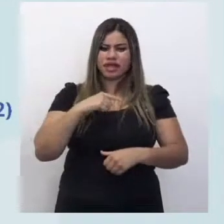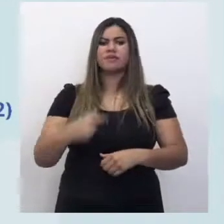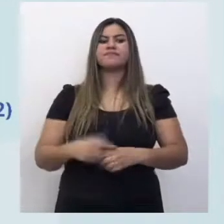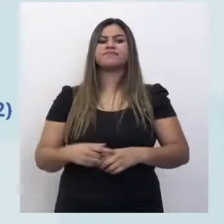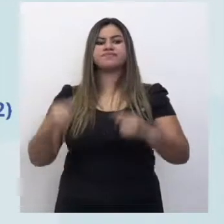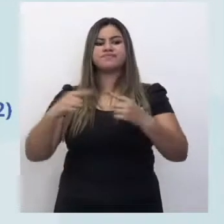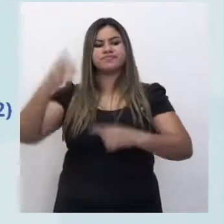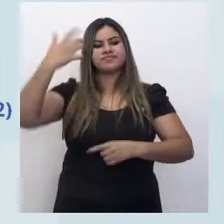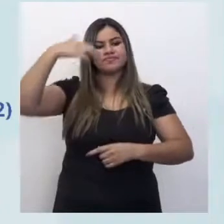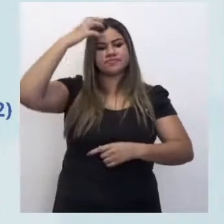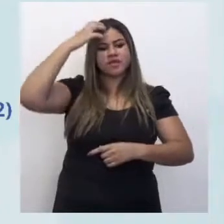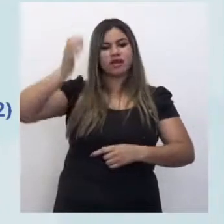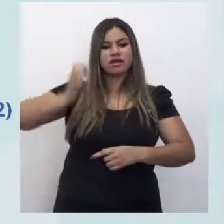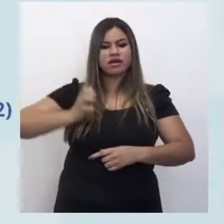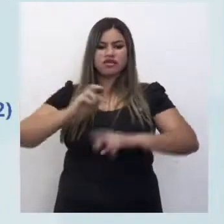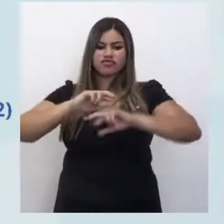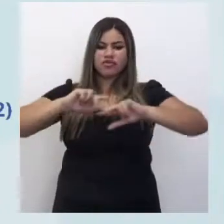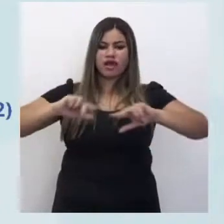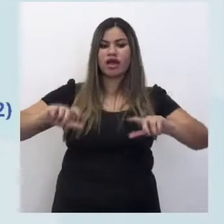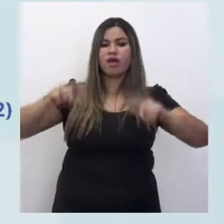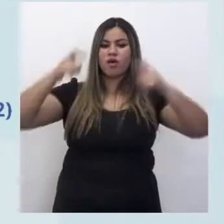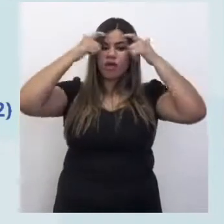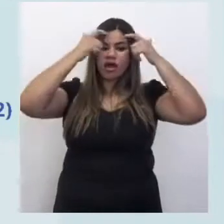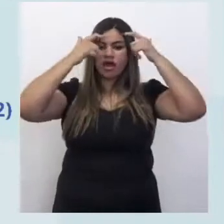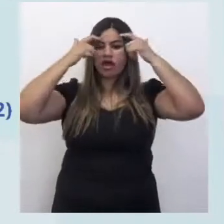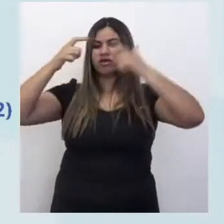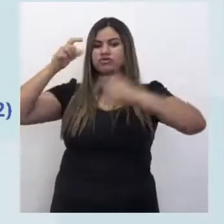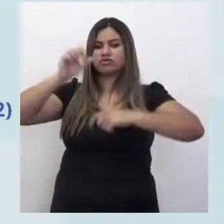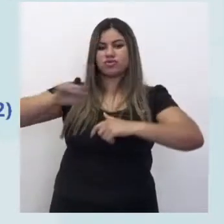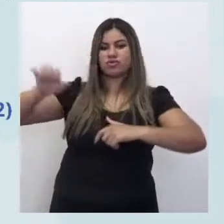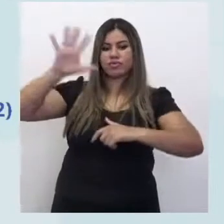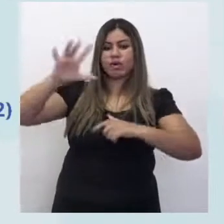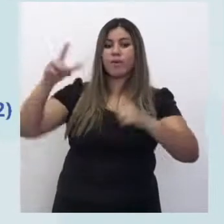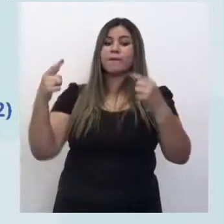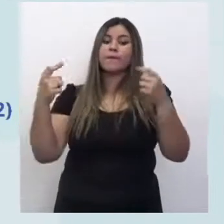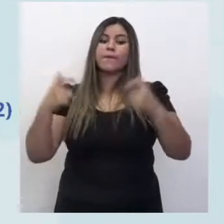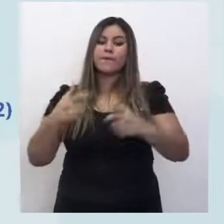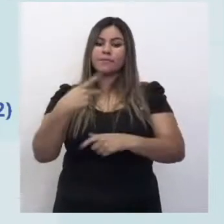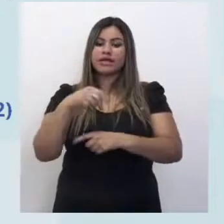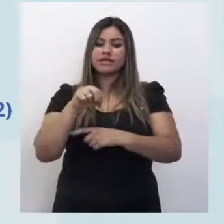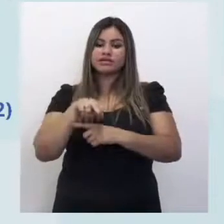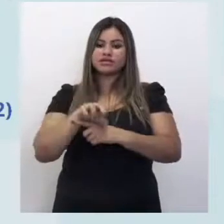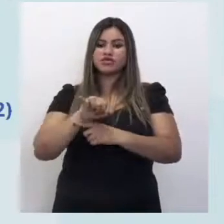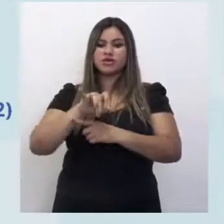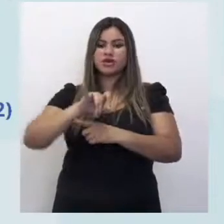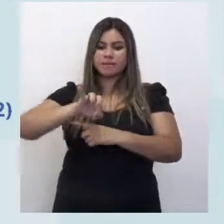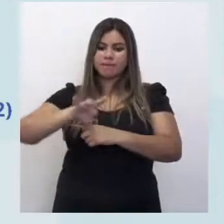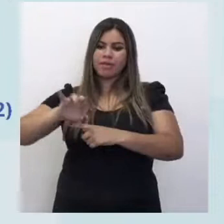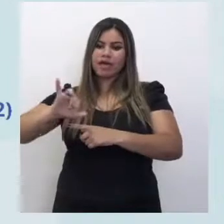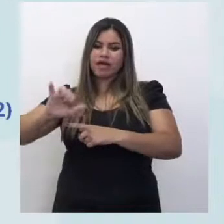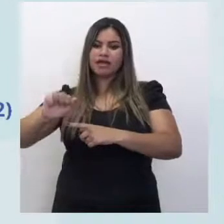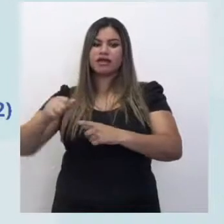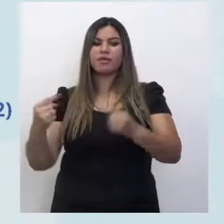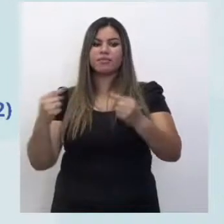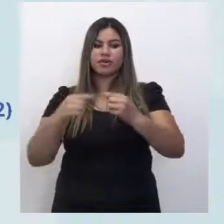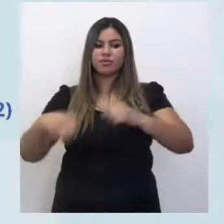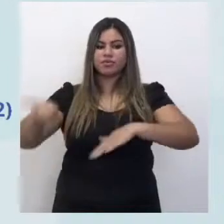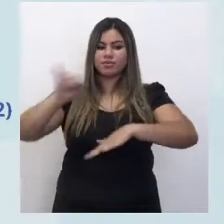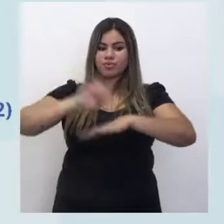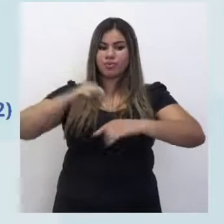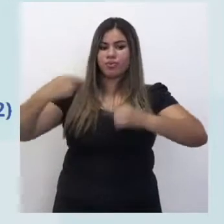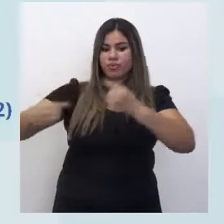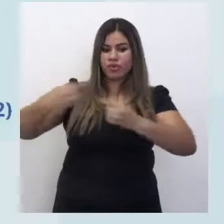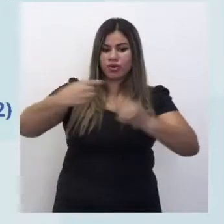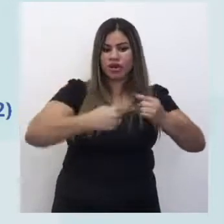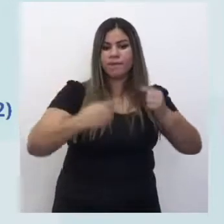reinos europeus, na Península Ibérica, a centralização do poder político deveu-se, sobretudo, às alianças entre